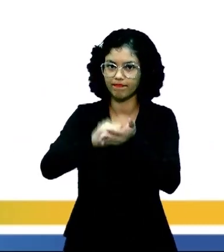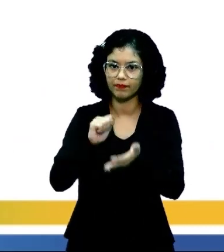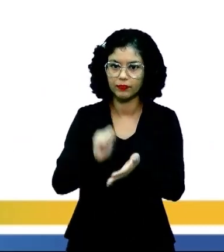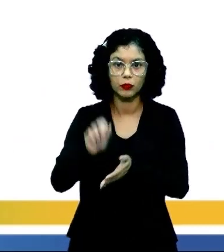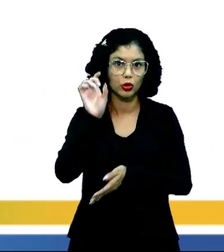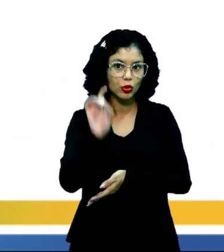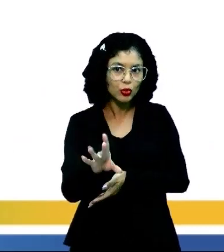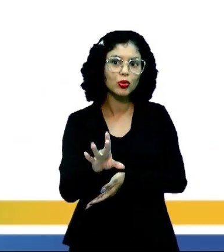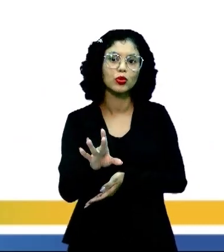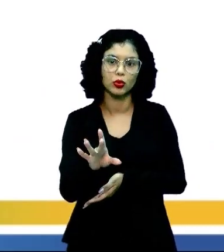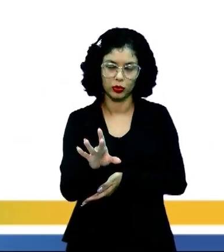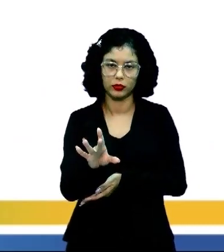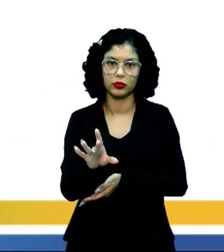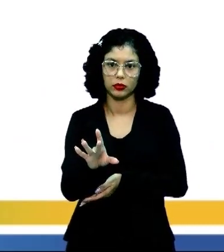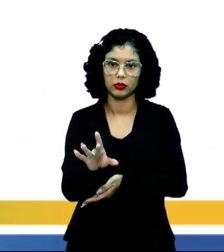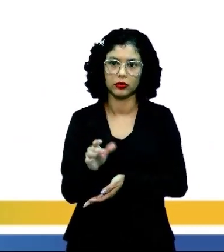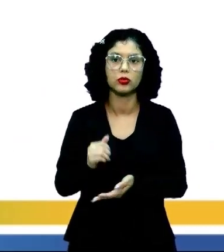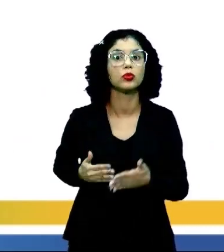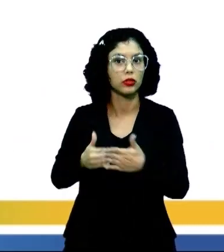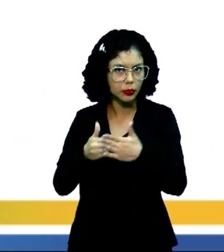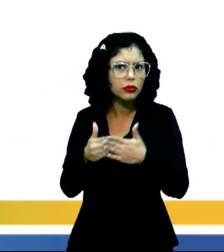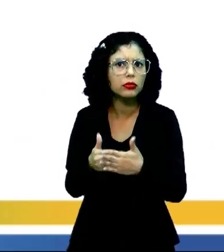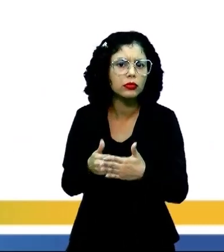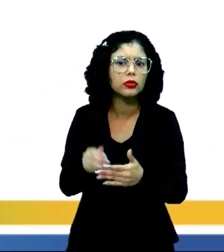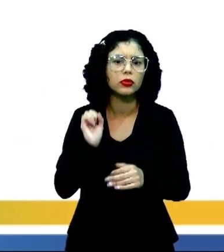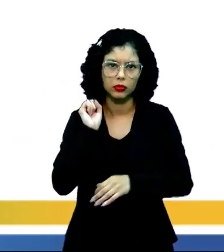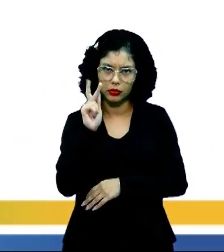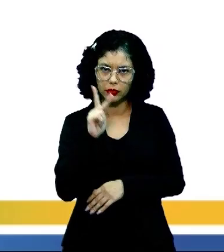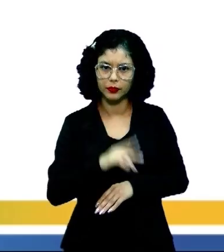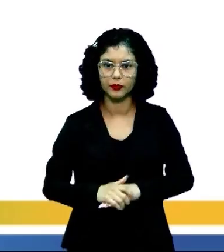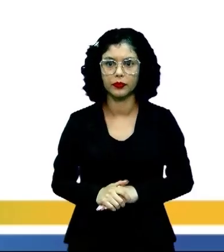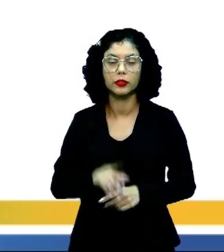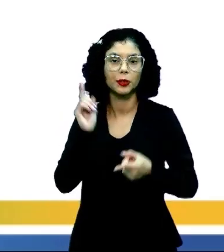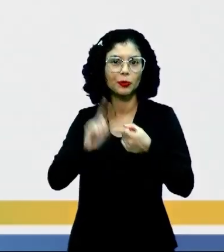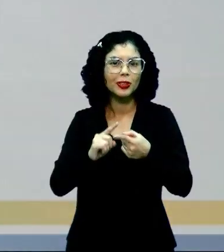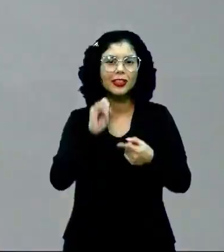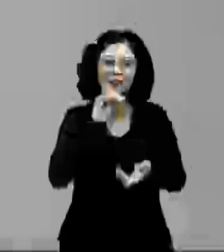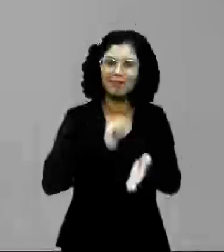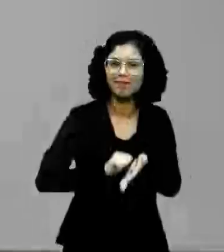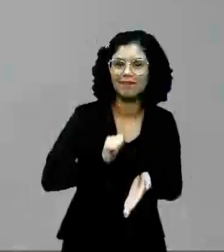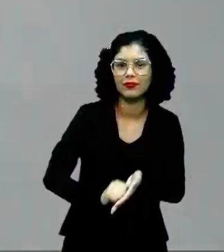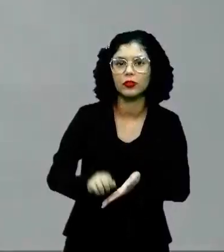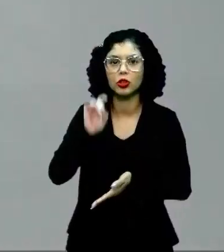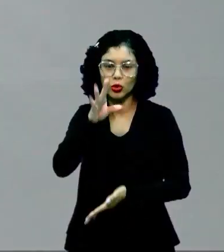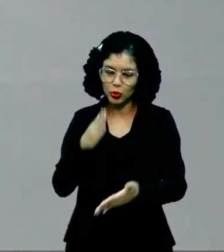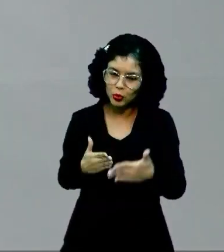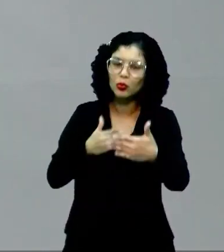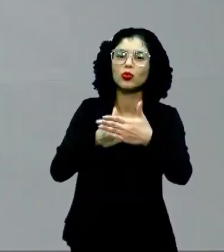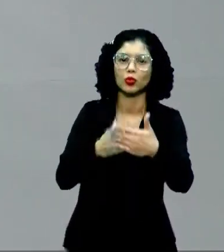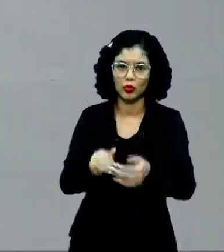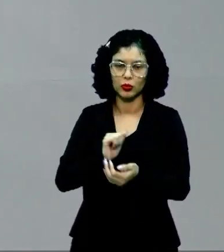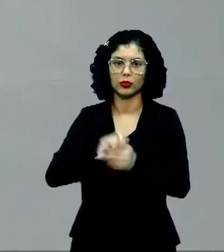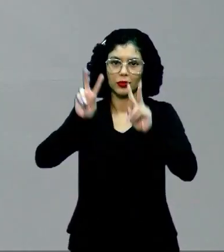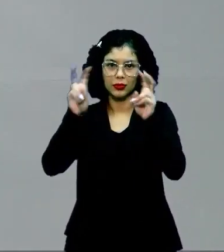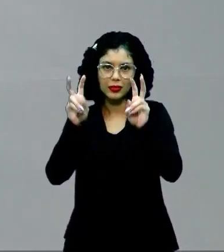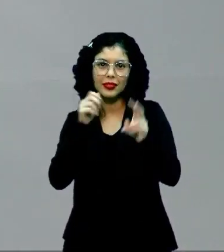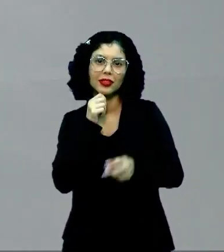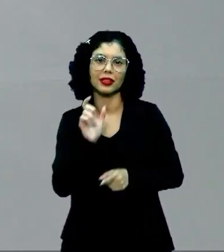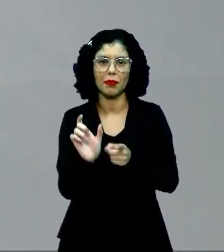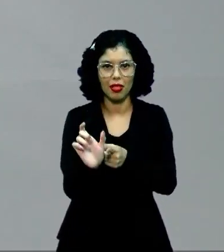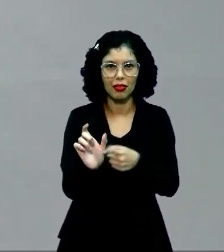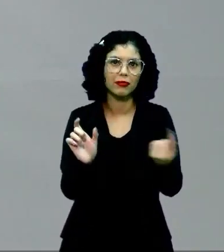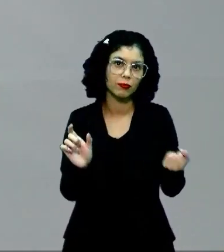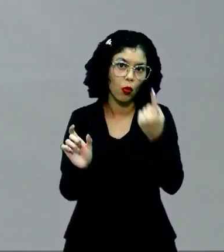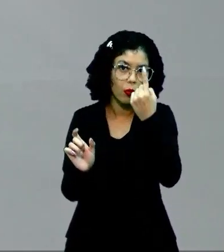escrever apenas sobre o delimitador, tá certo? Porque se você escrever somente sobre o